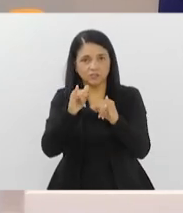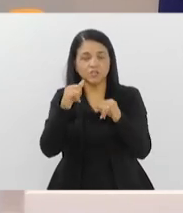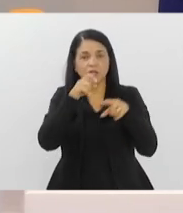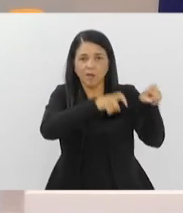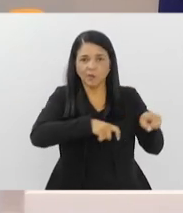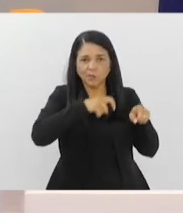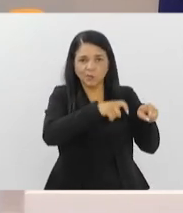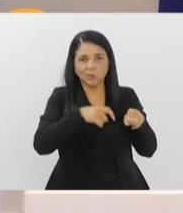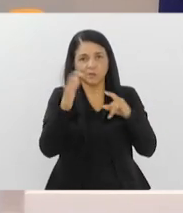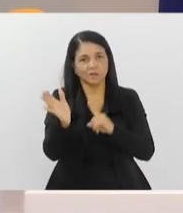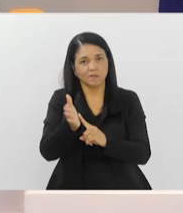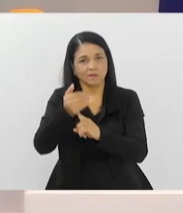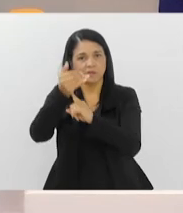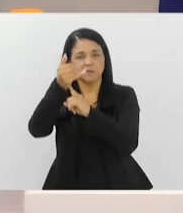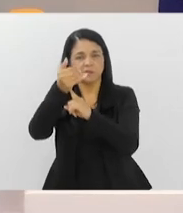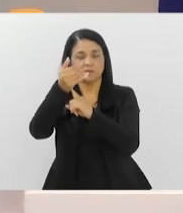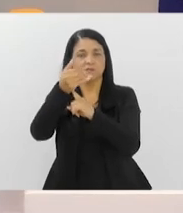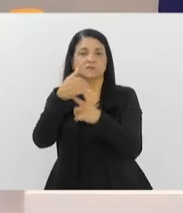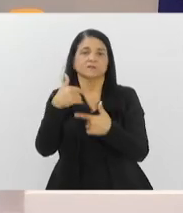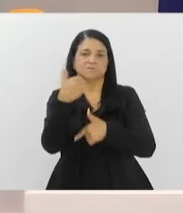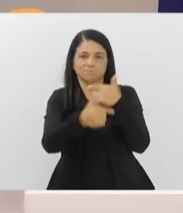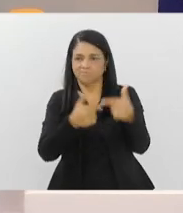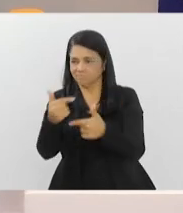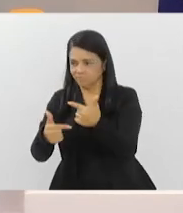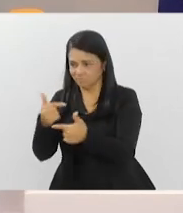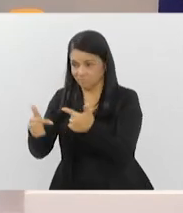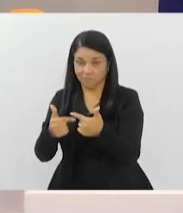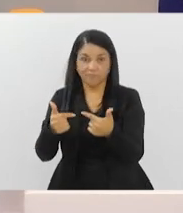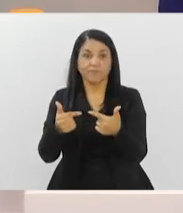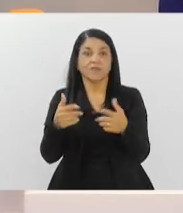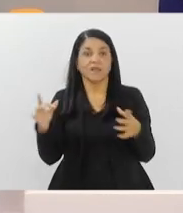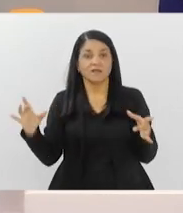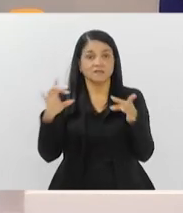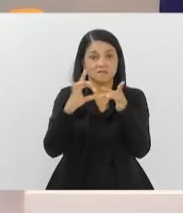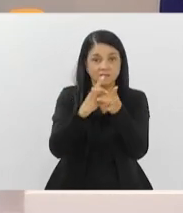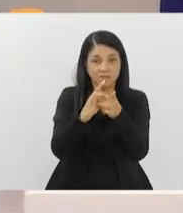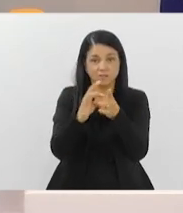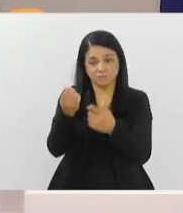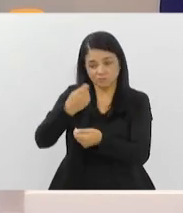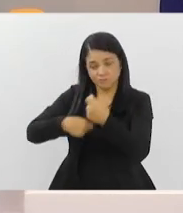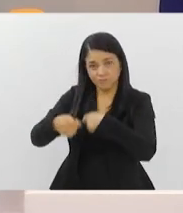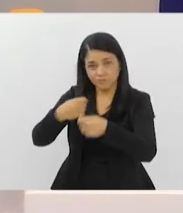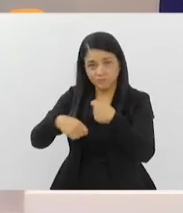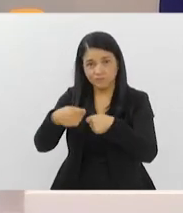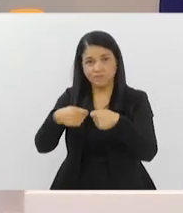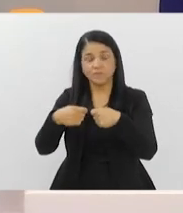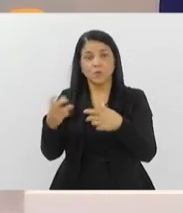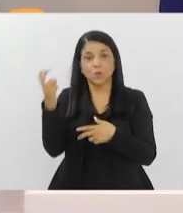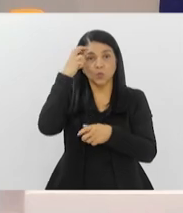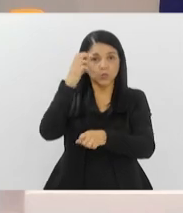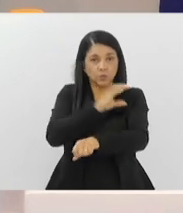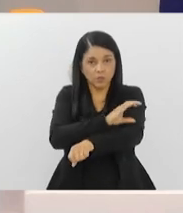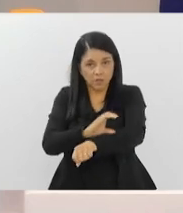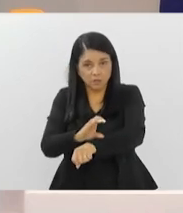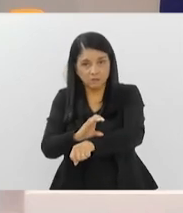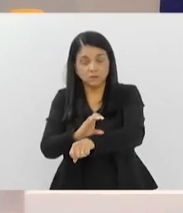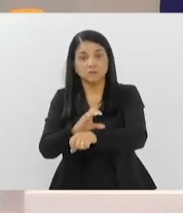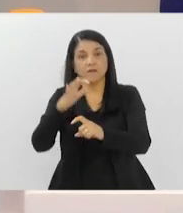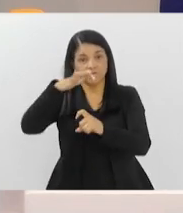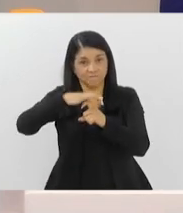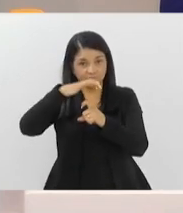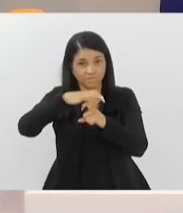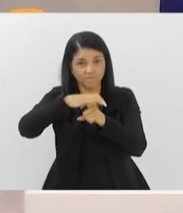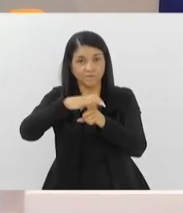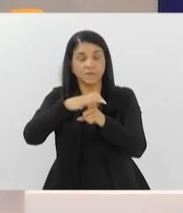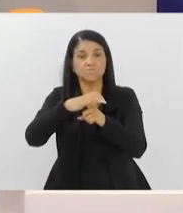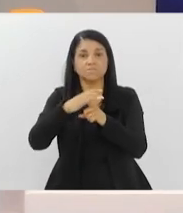agricultura, tecnologia e serviços. As interações comerciais e culturais decorrentes da FILDA com certeza